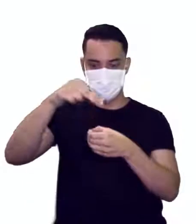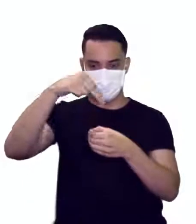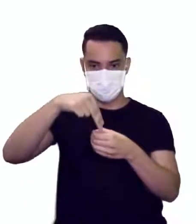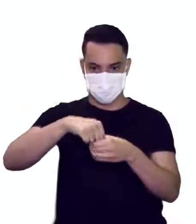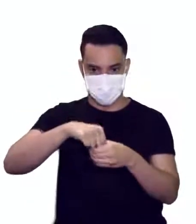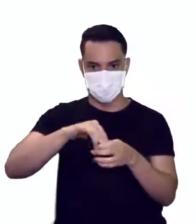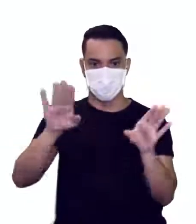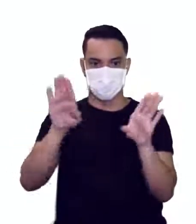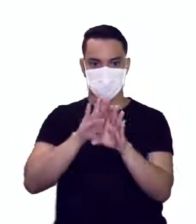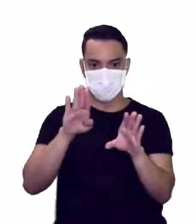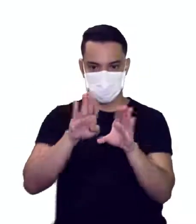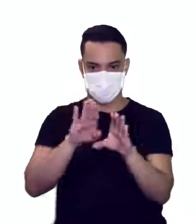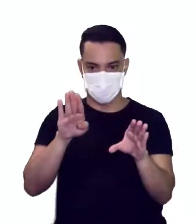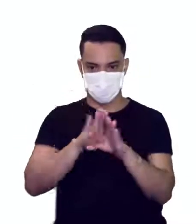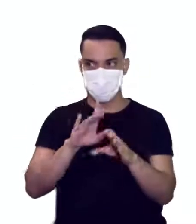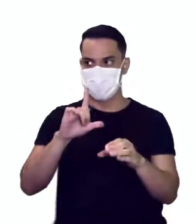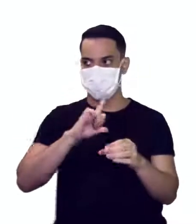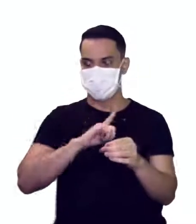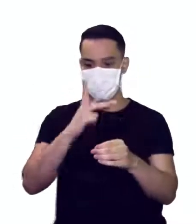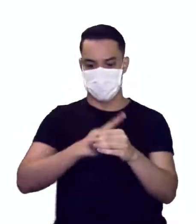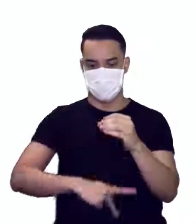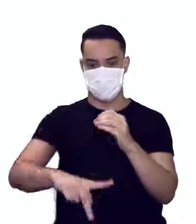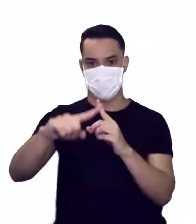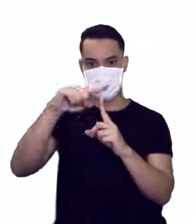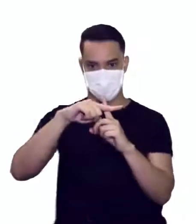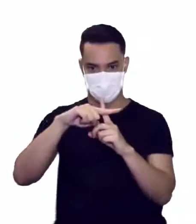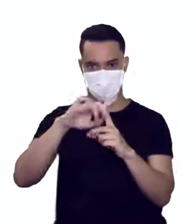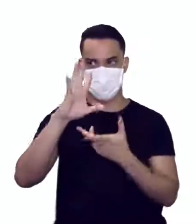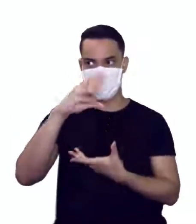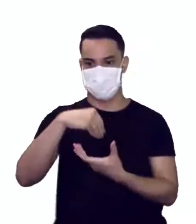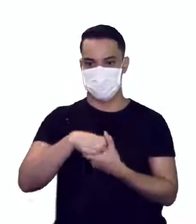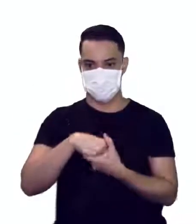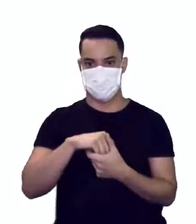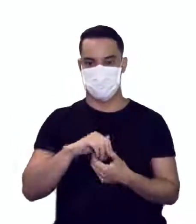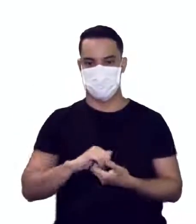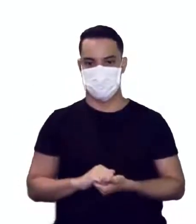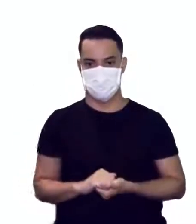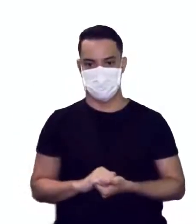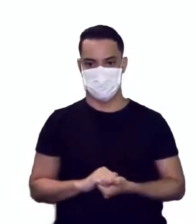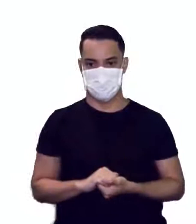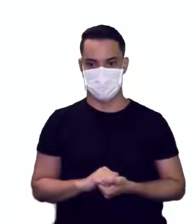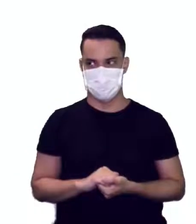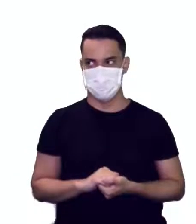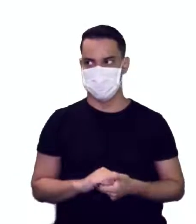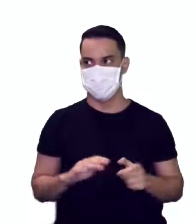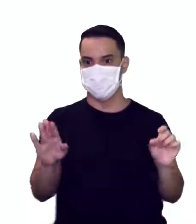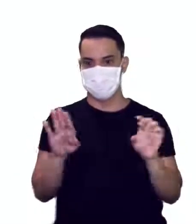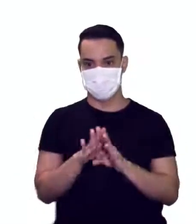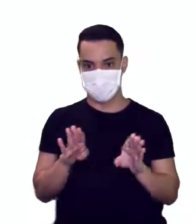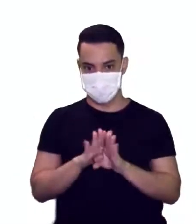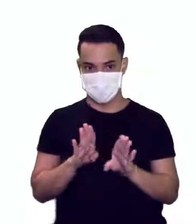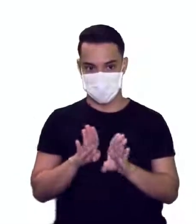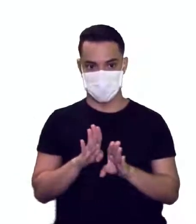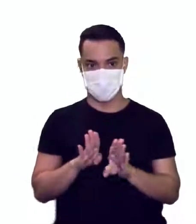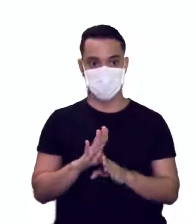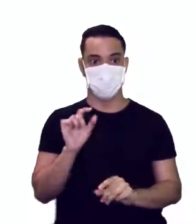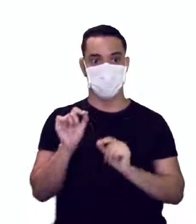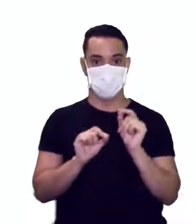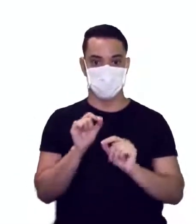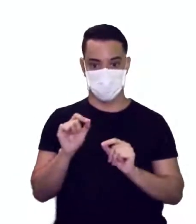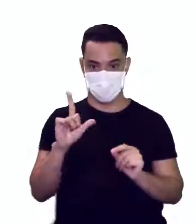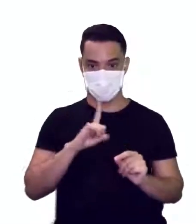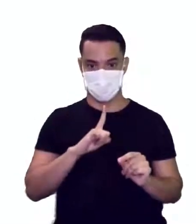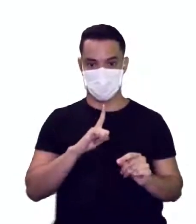núcleo ficam os nossos nêutrons e os nossos prótons, tá? E bem distante do